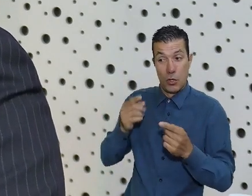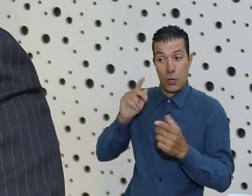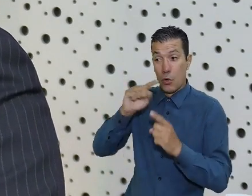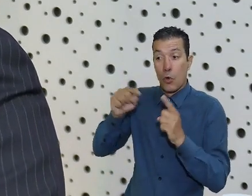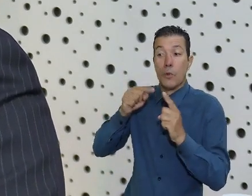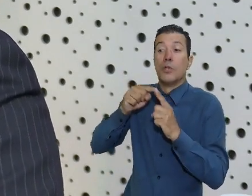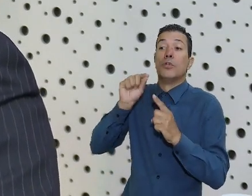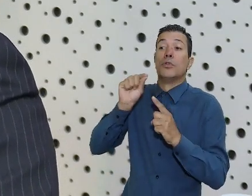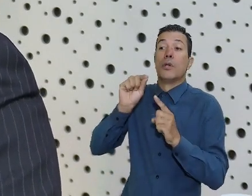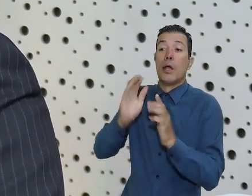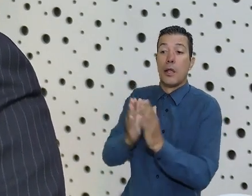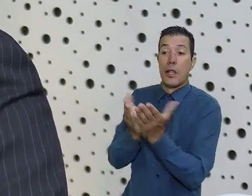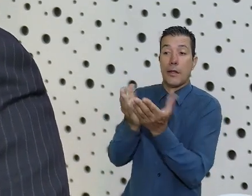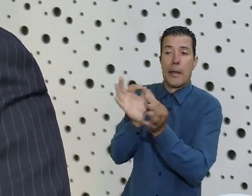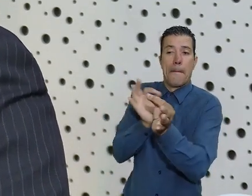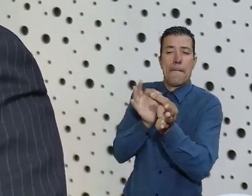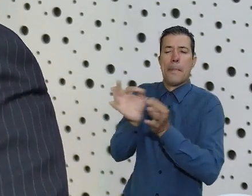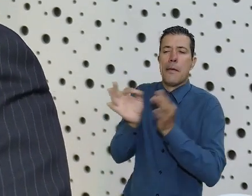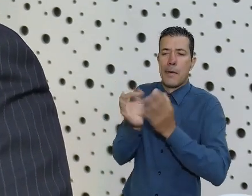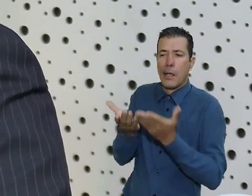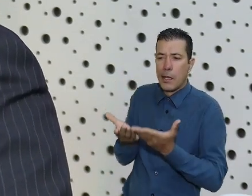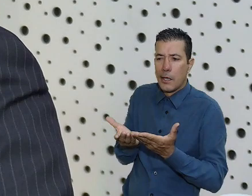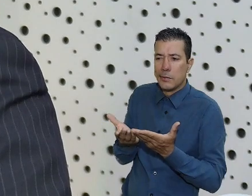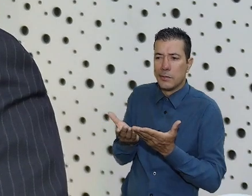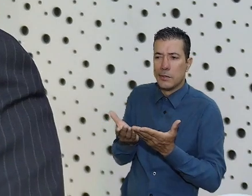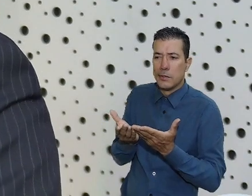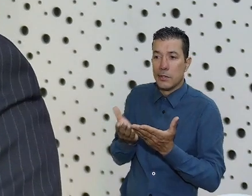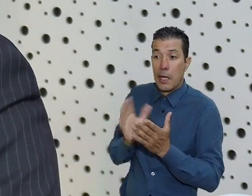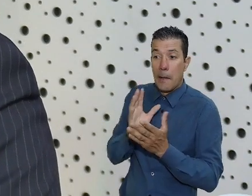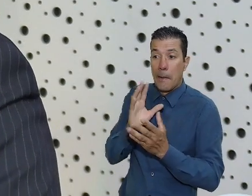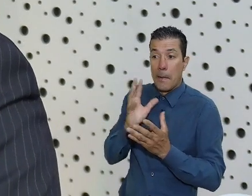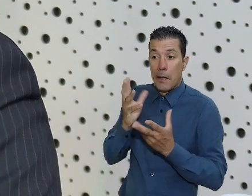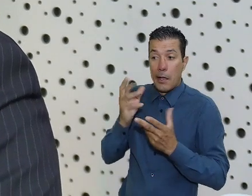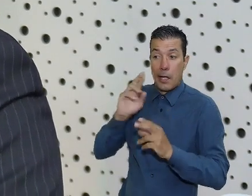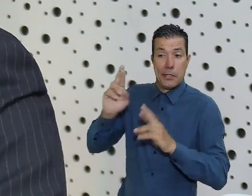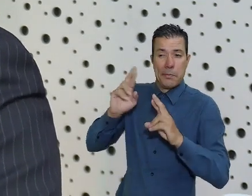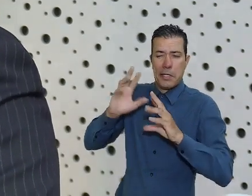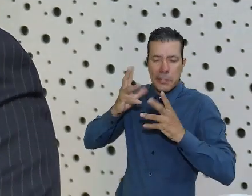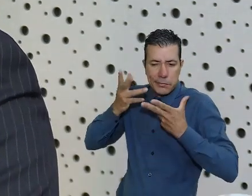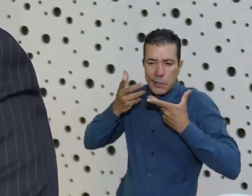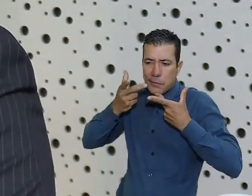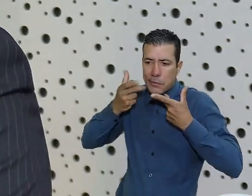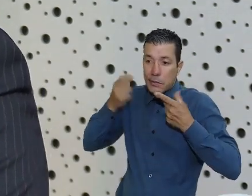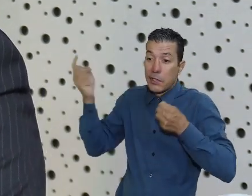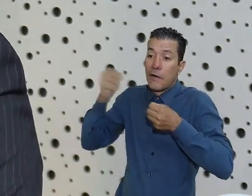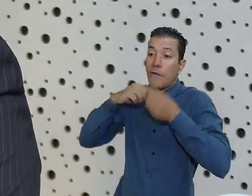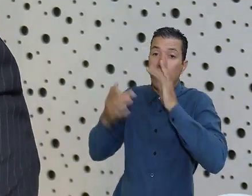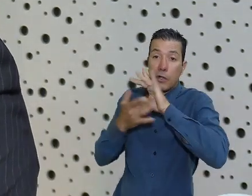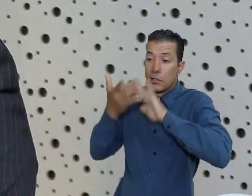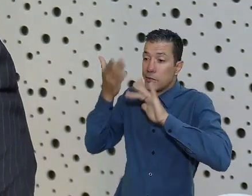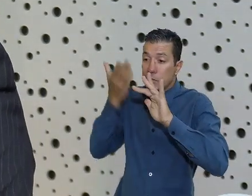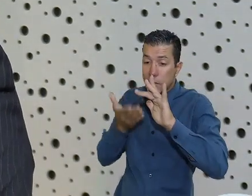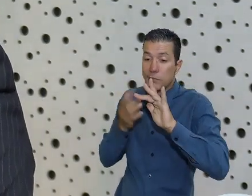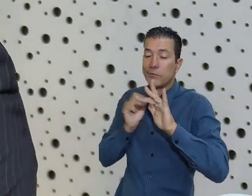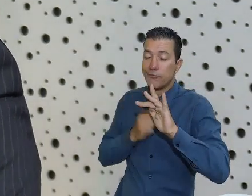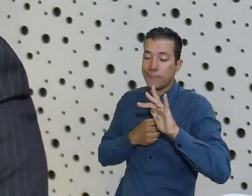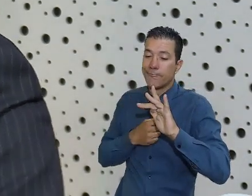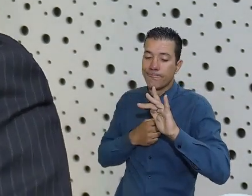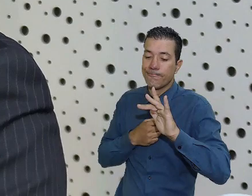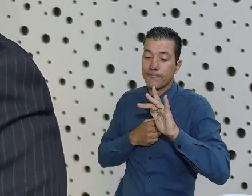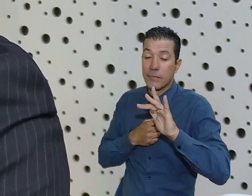do livro é nos preparar para essa grande, maravilhosa esperança que é a volta do nosso Senhor e Salvador Jesus